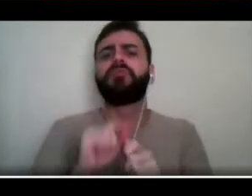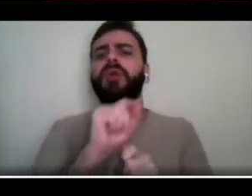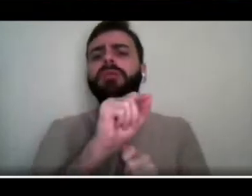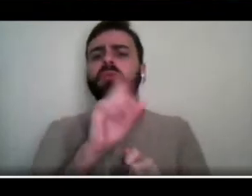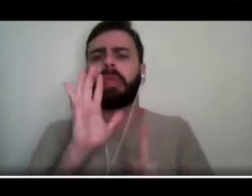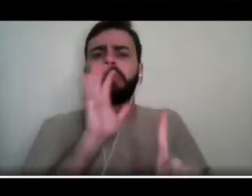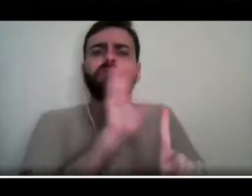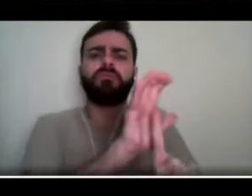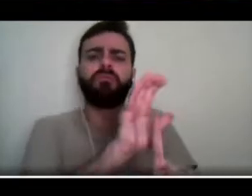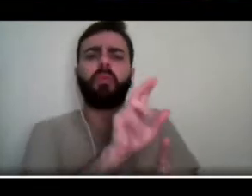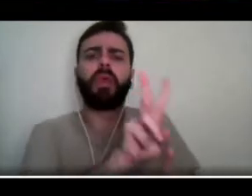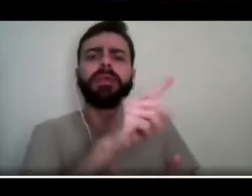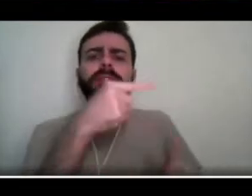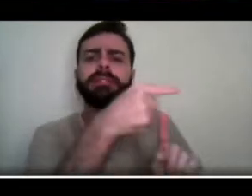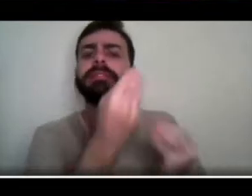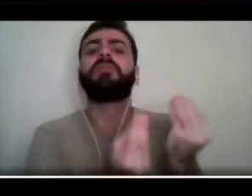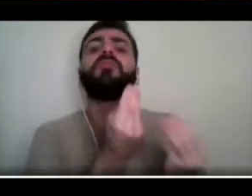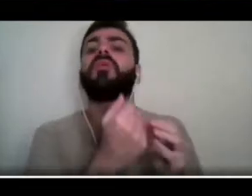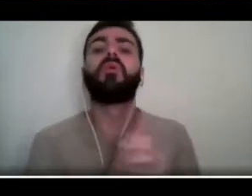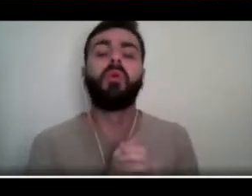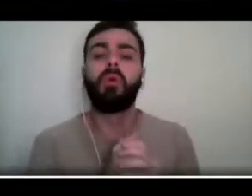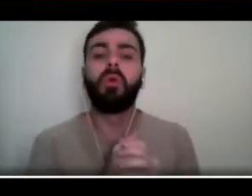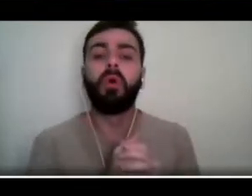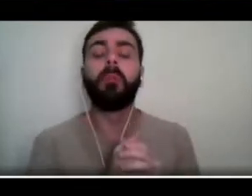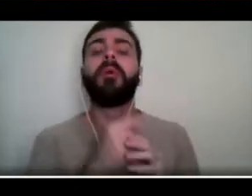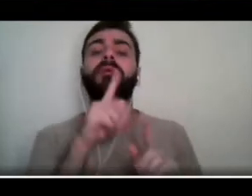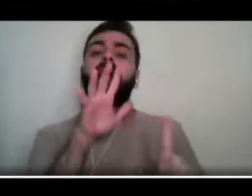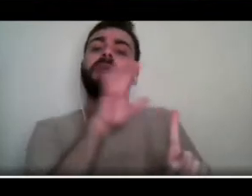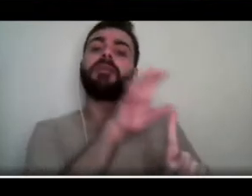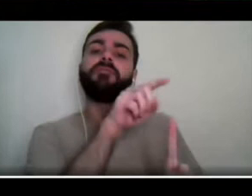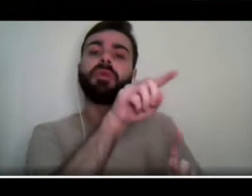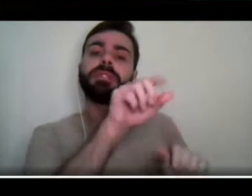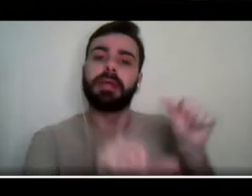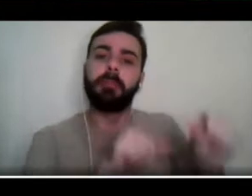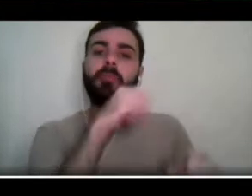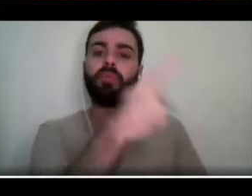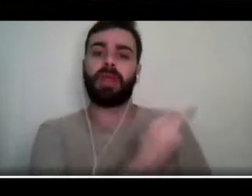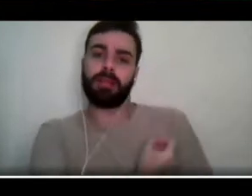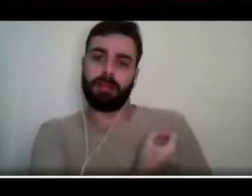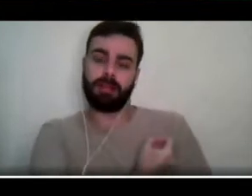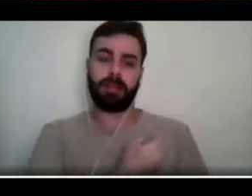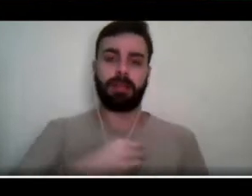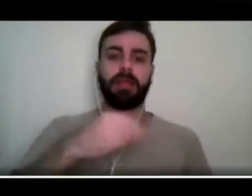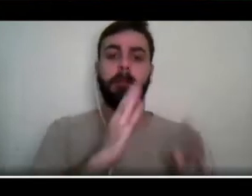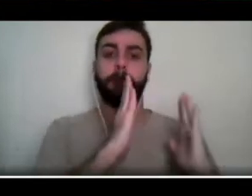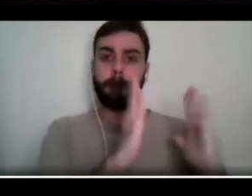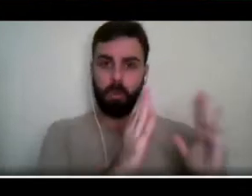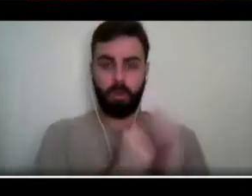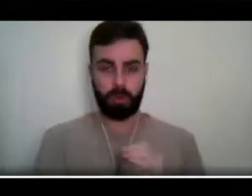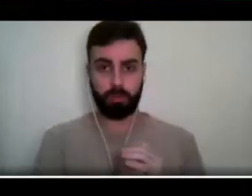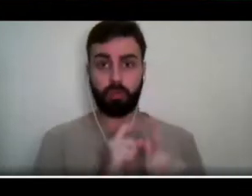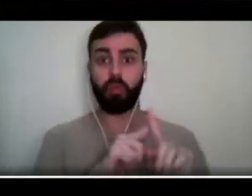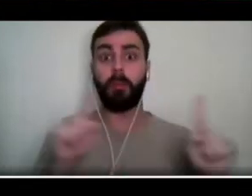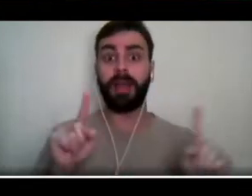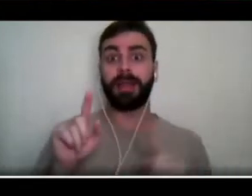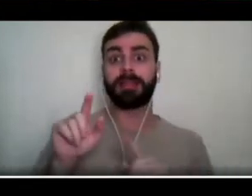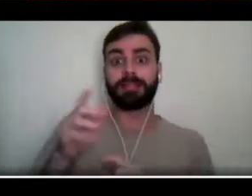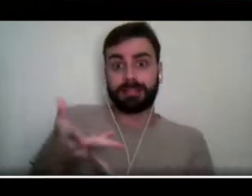velocidade? Né? Ele vai mudar o módulo da velocidade. Agora, se a